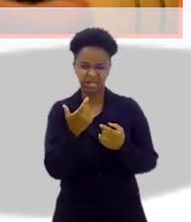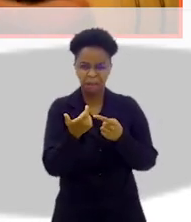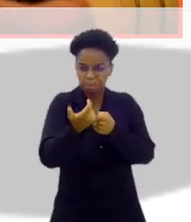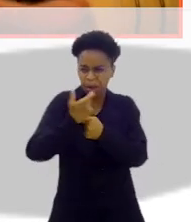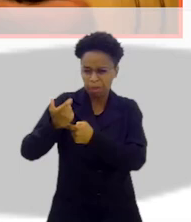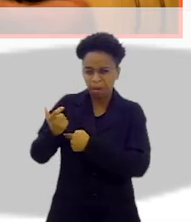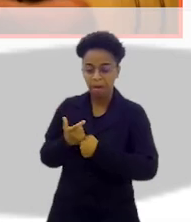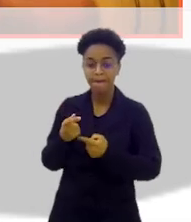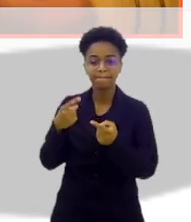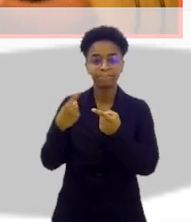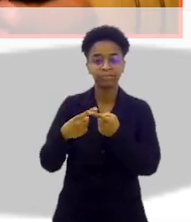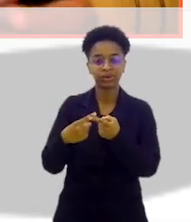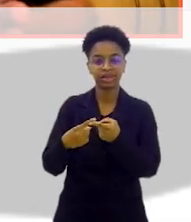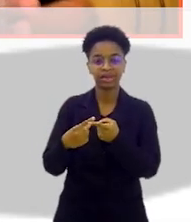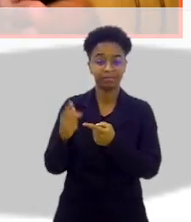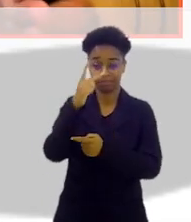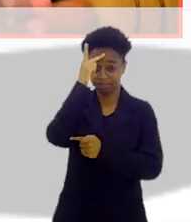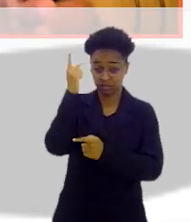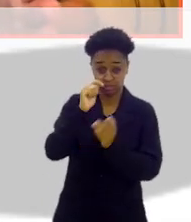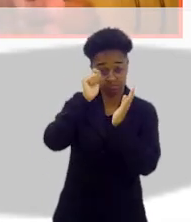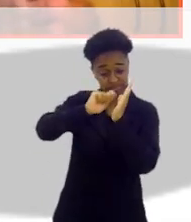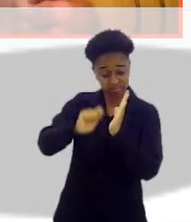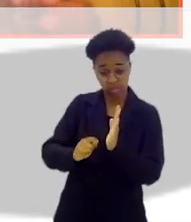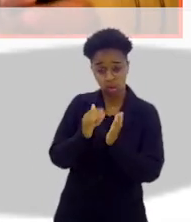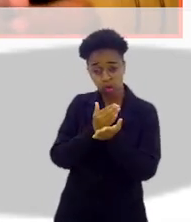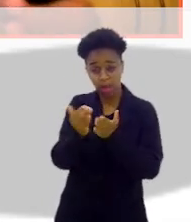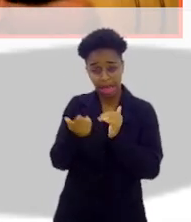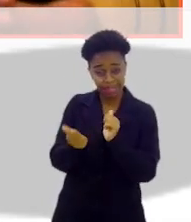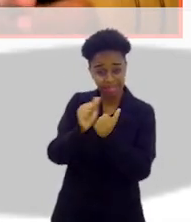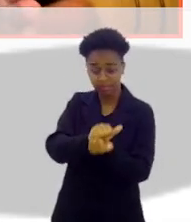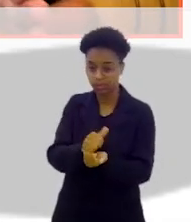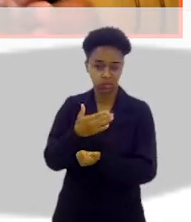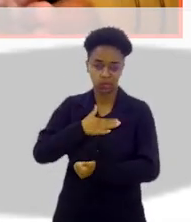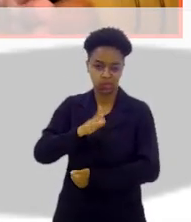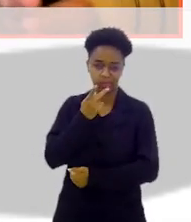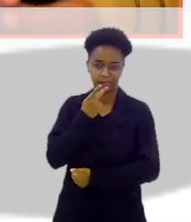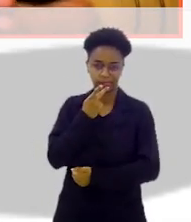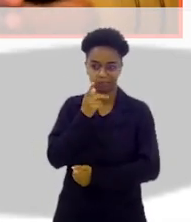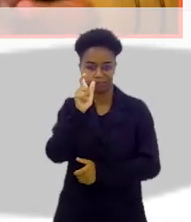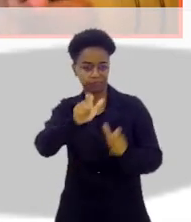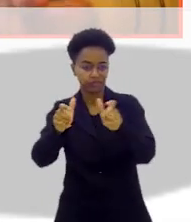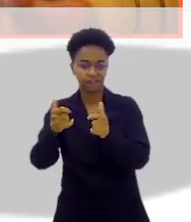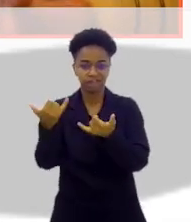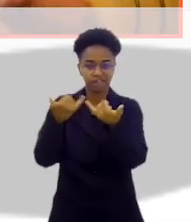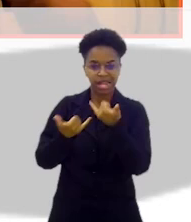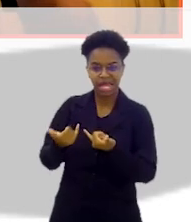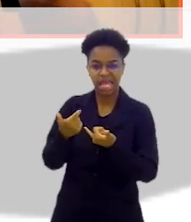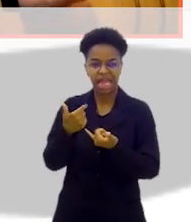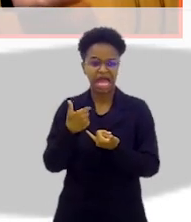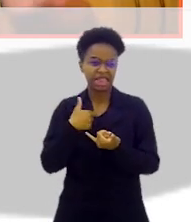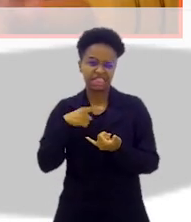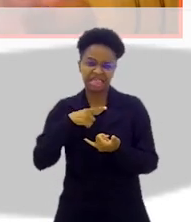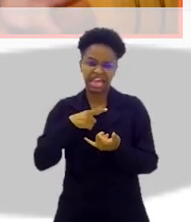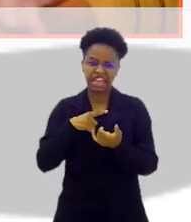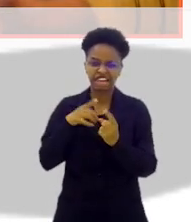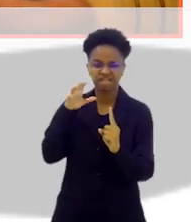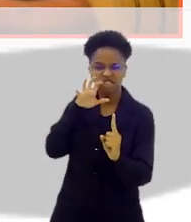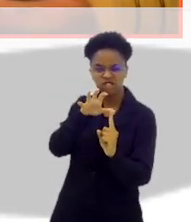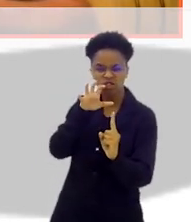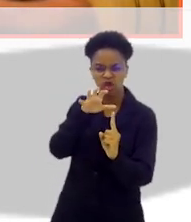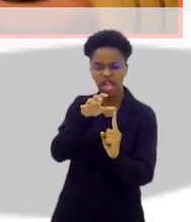vez de ser um elogio. Porque o escritor, quando ele está se adaptando, ele não gosta muito de escutar que